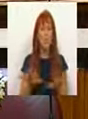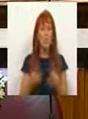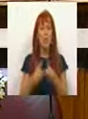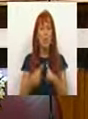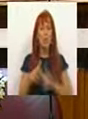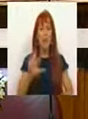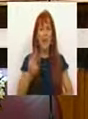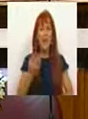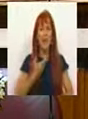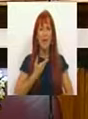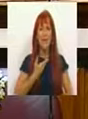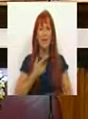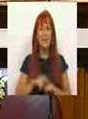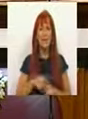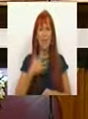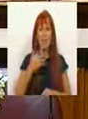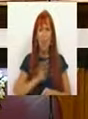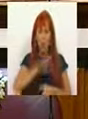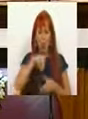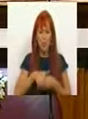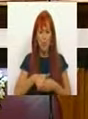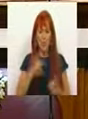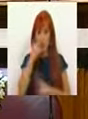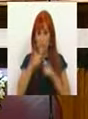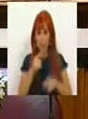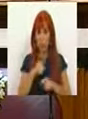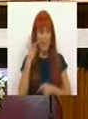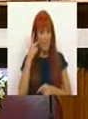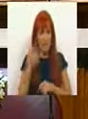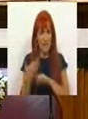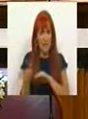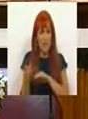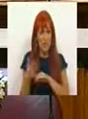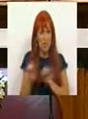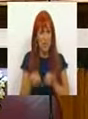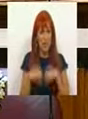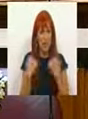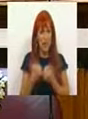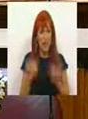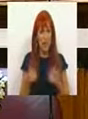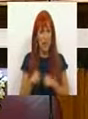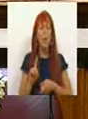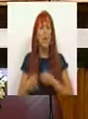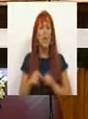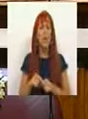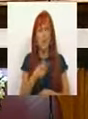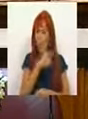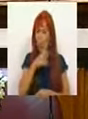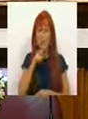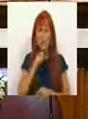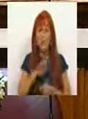Grupo Parlamentar do PSD, a plena inclusão das pessoas que vivem à margem da sociedade constitui um